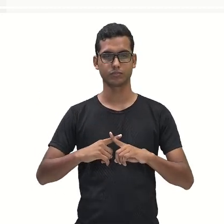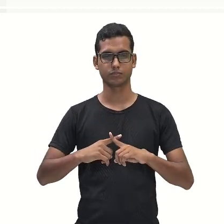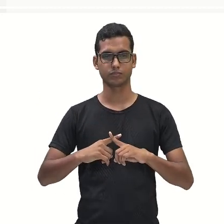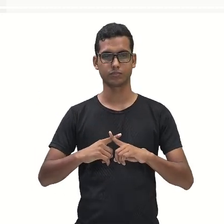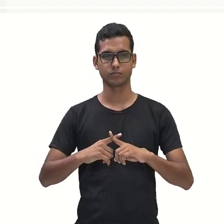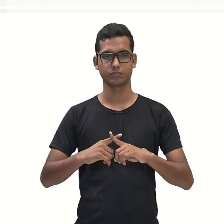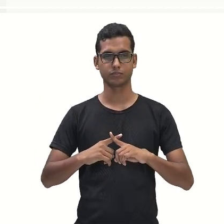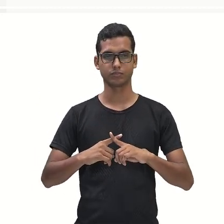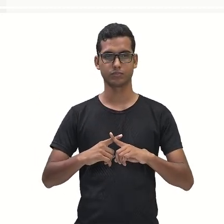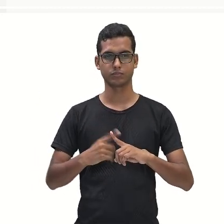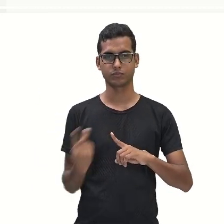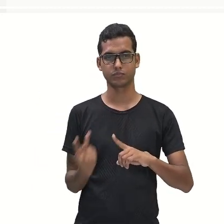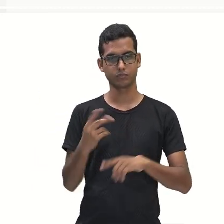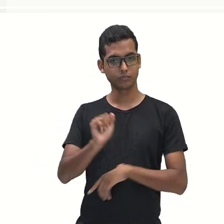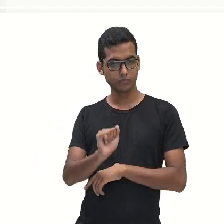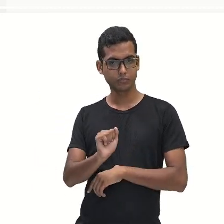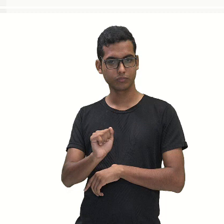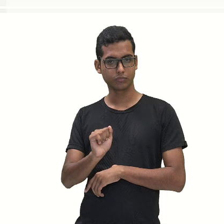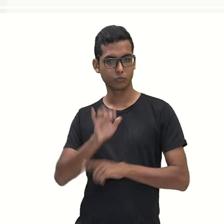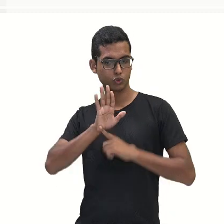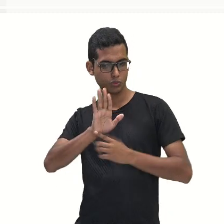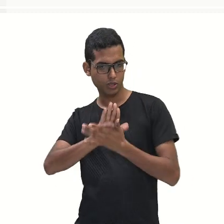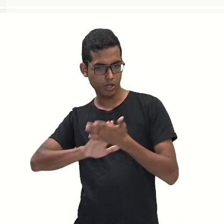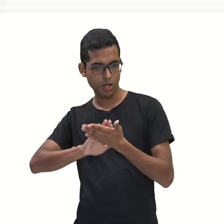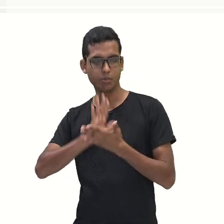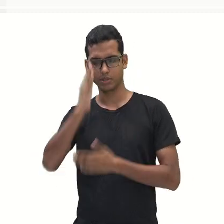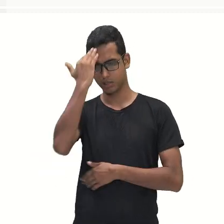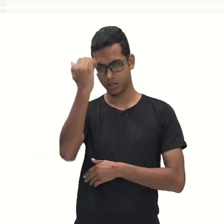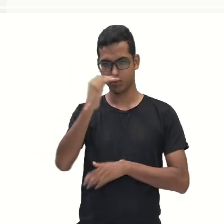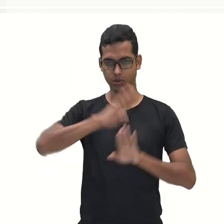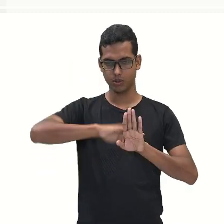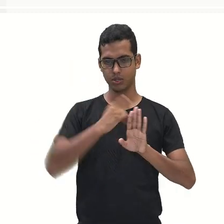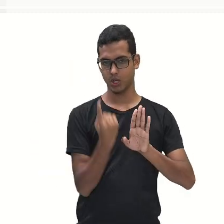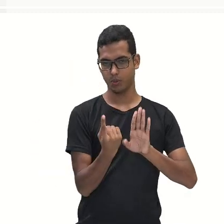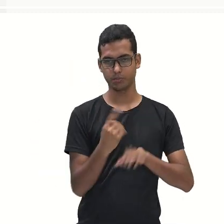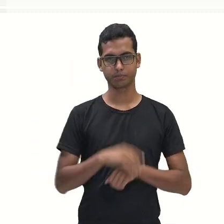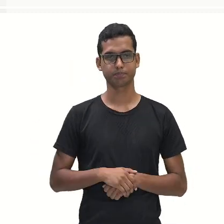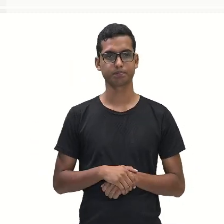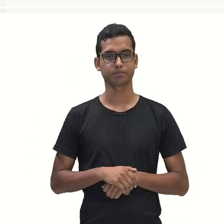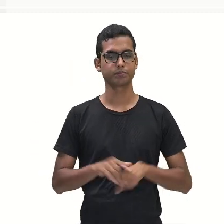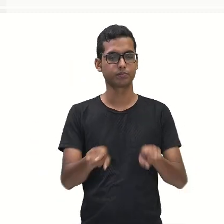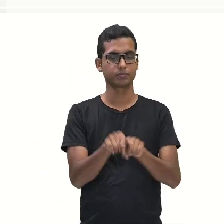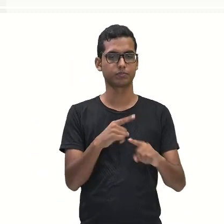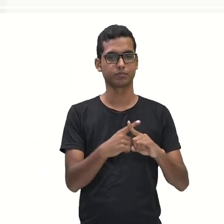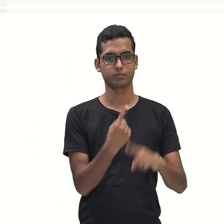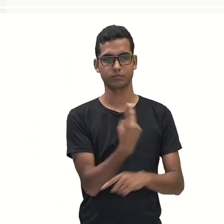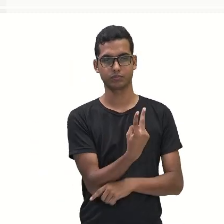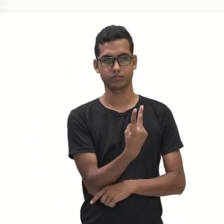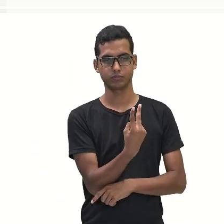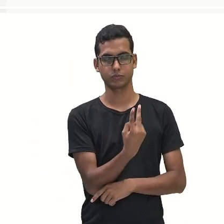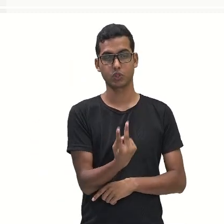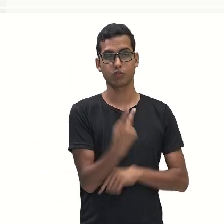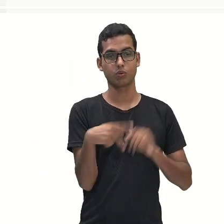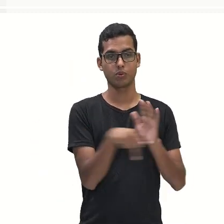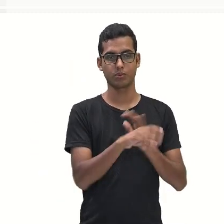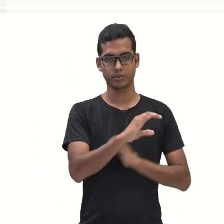está aparecendo, mas a gente sabe que é 1, vezes o valor de c, que é 2. Olha o que vai acontecer,